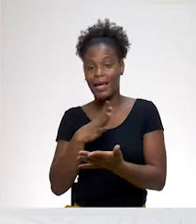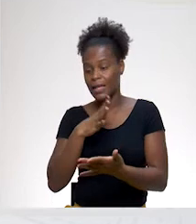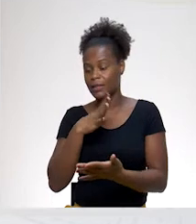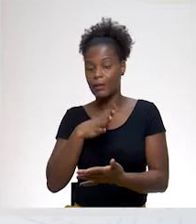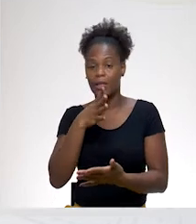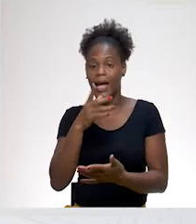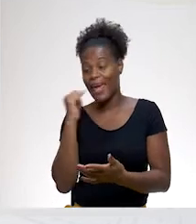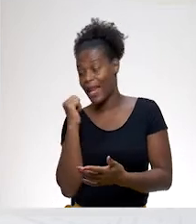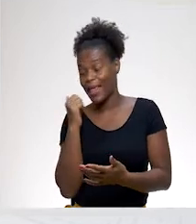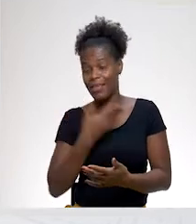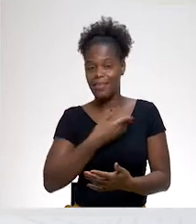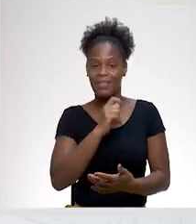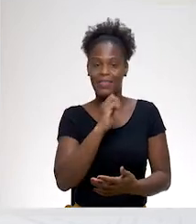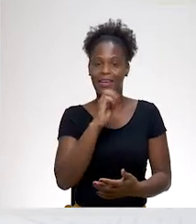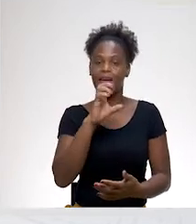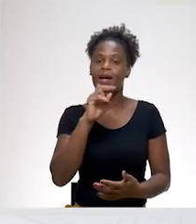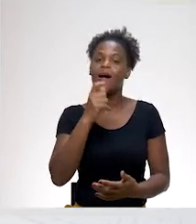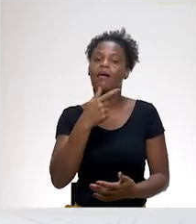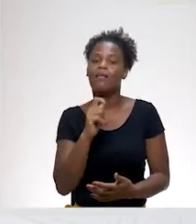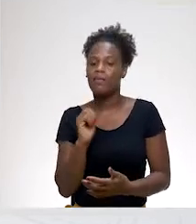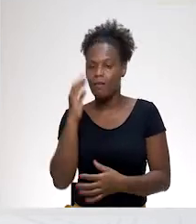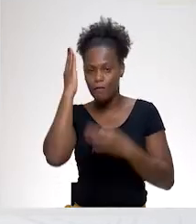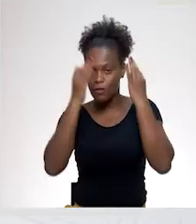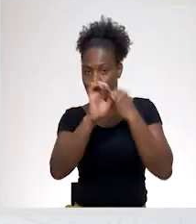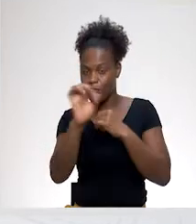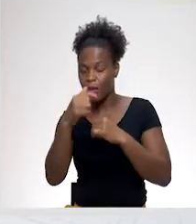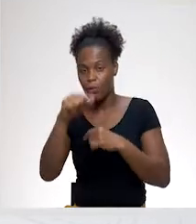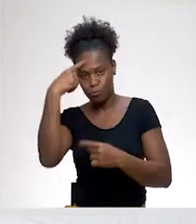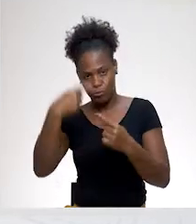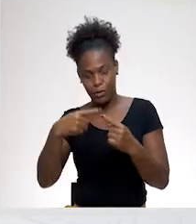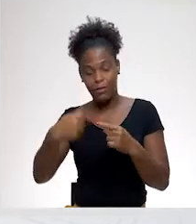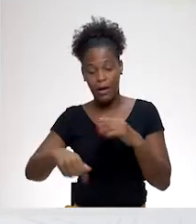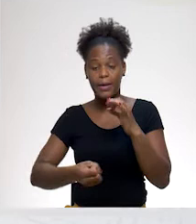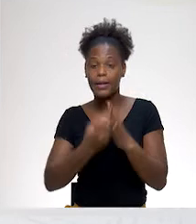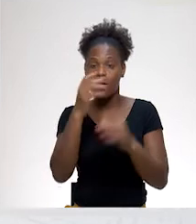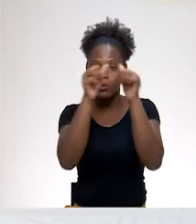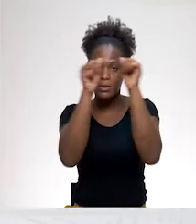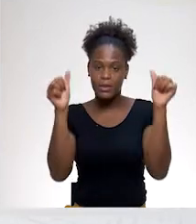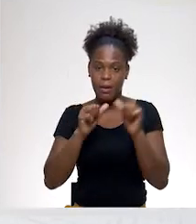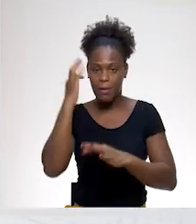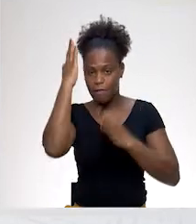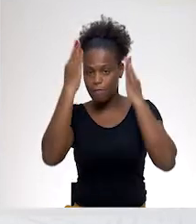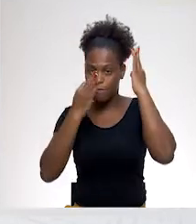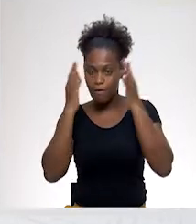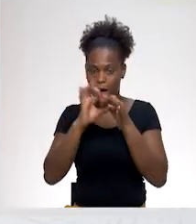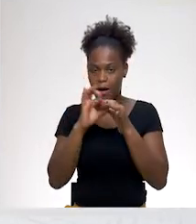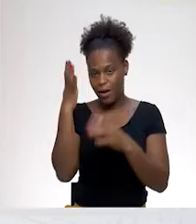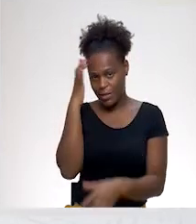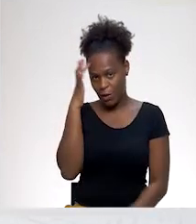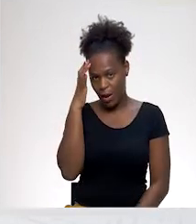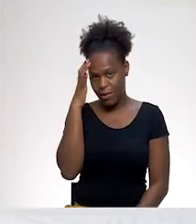seja, ele, Descartes. Daí, a sua filosofia tinha como objetivo criar um sistema